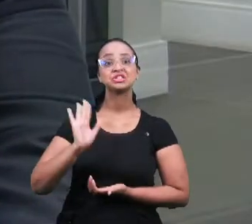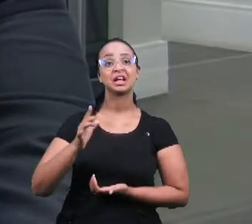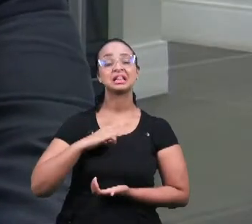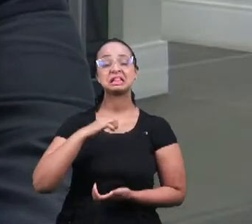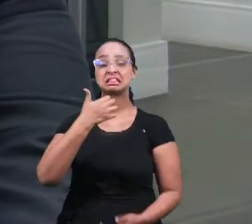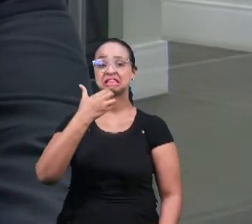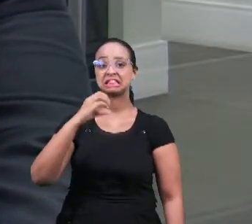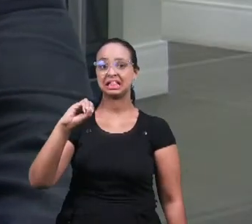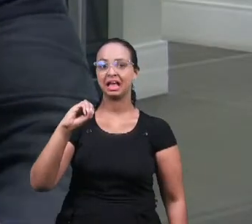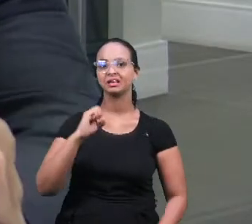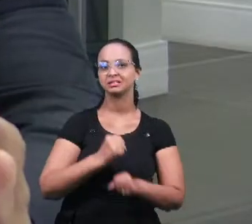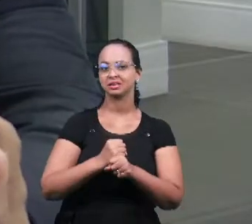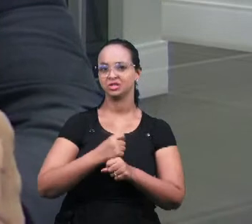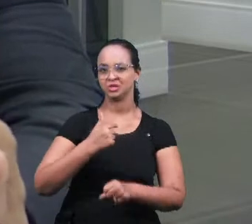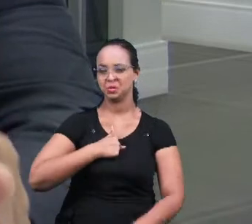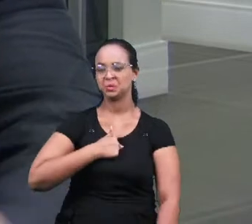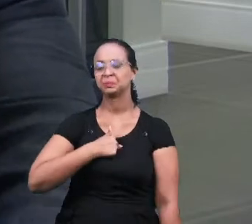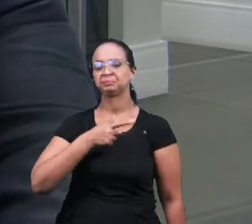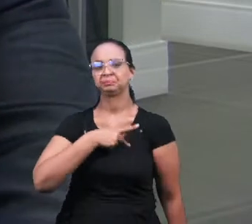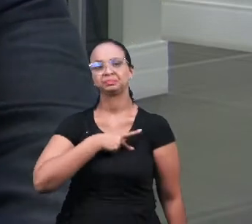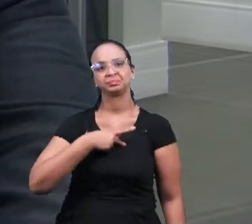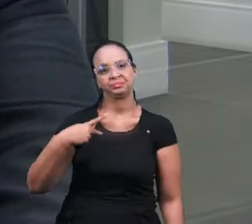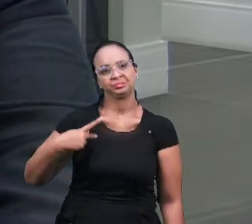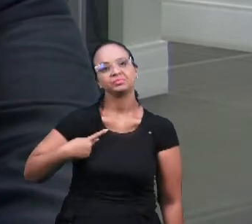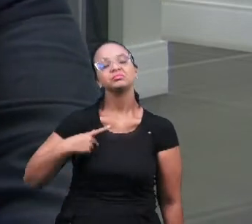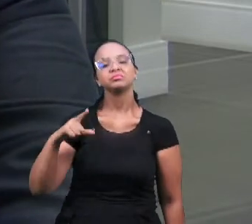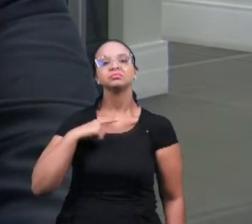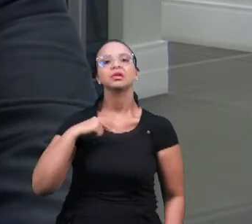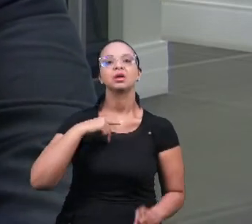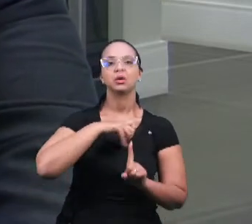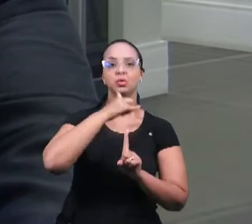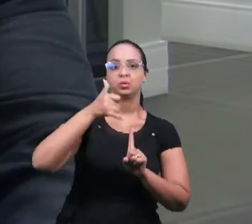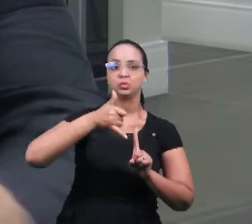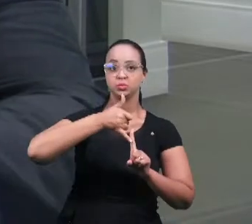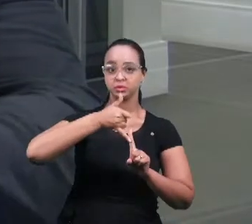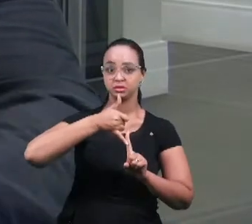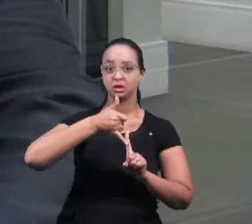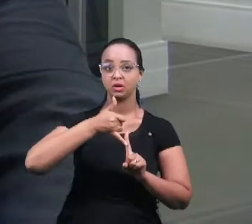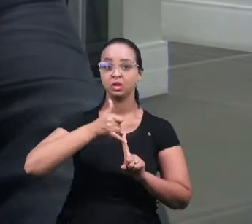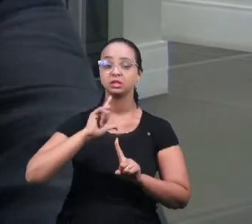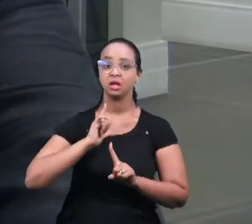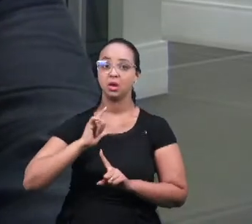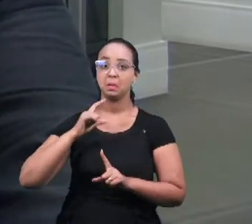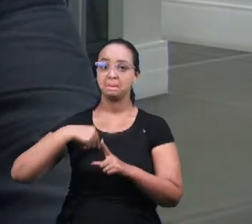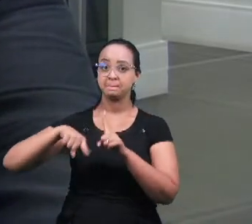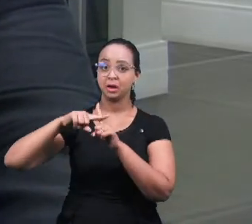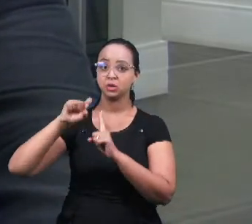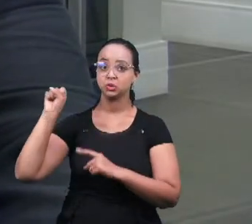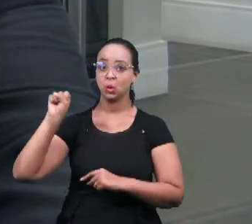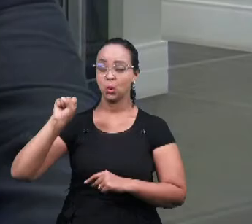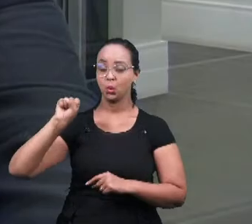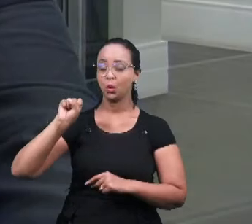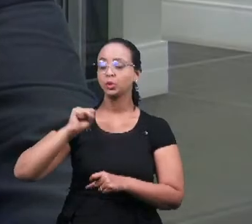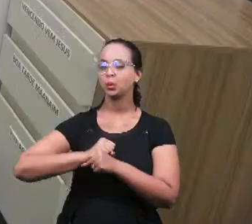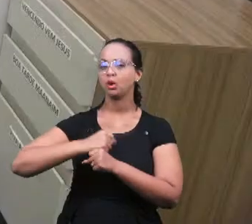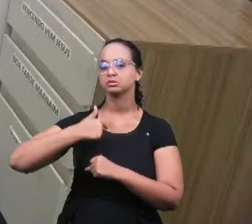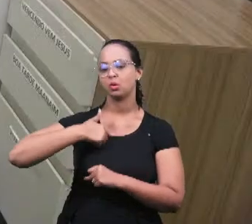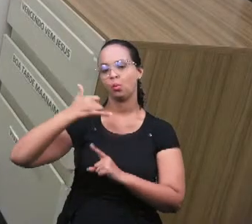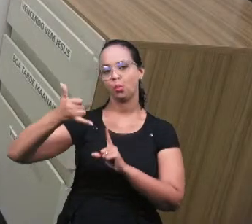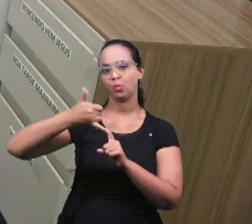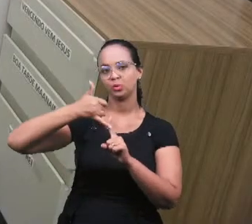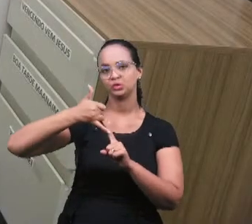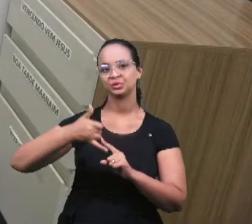ministério, Jorginho, 10 anos desde a unção ao Ministério da Palavra e 8 anos de ordenação. Amém, glória a